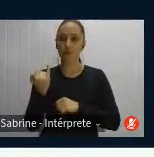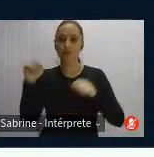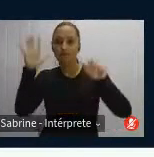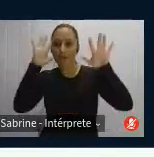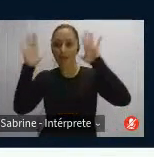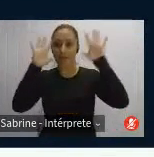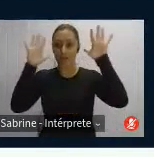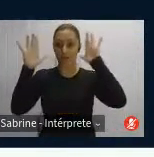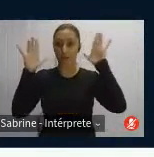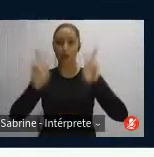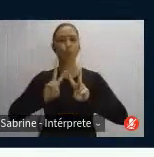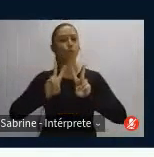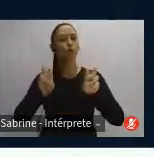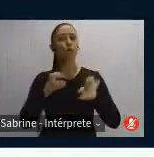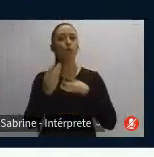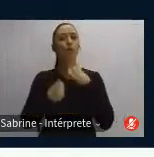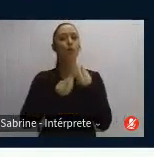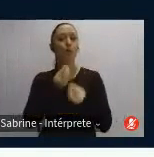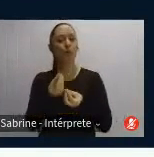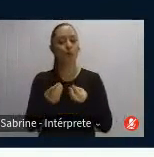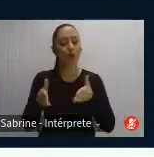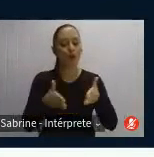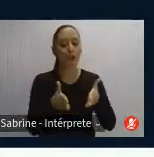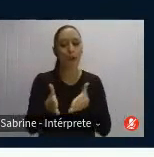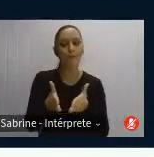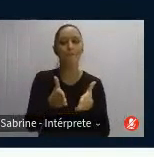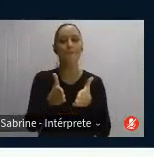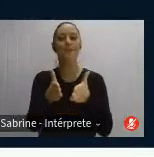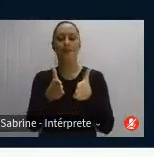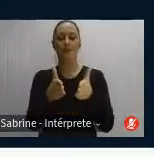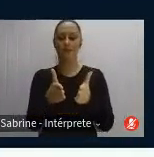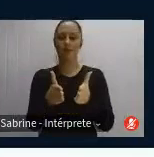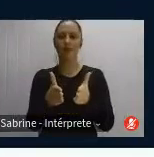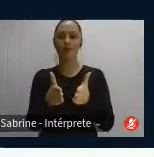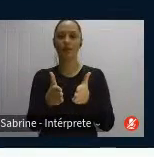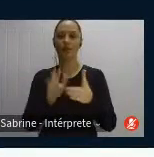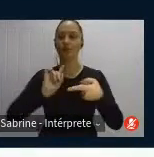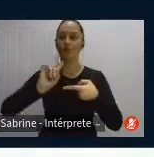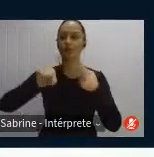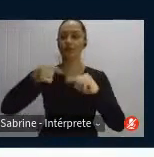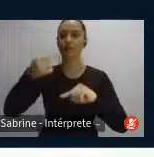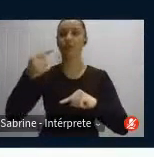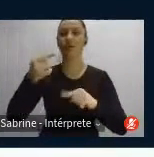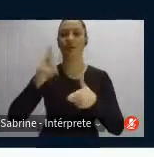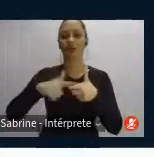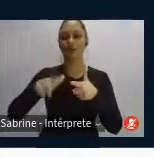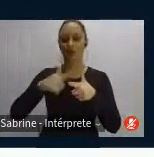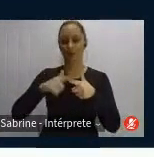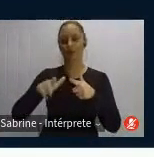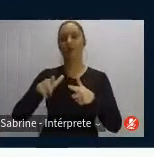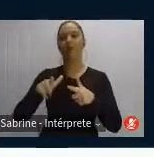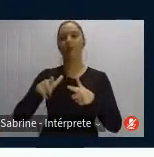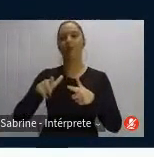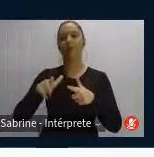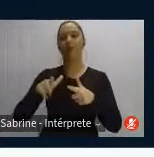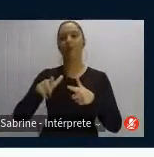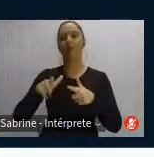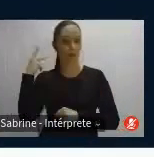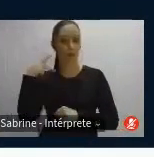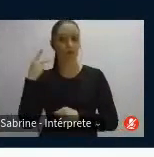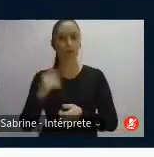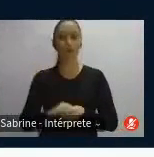caminhos e respostas que quebrem essa inércia política, né, e também resultem em compromissos com